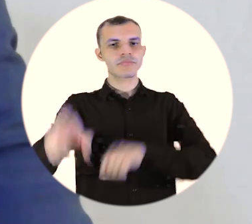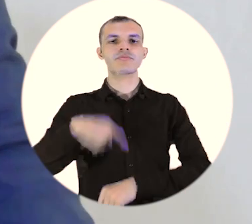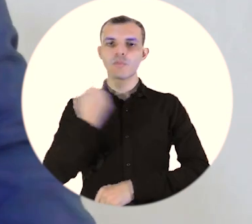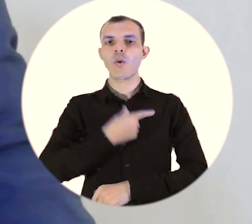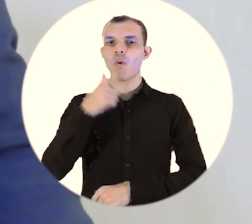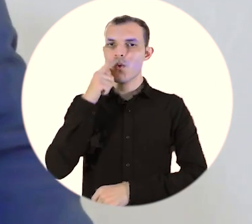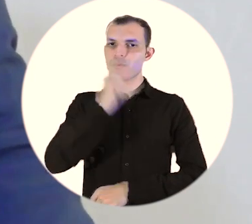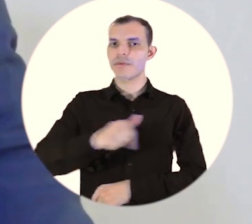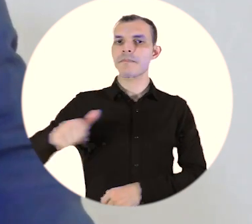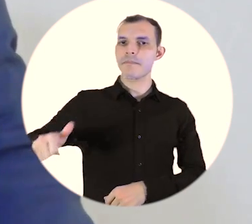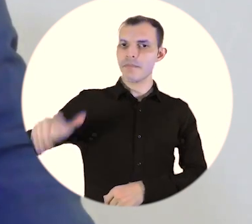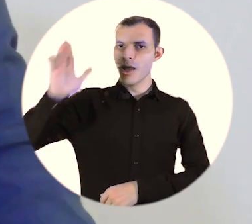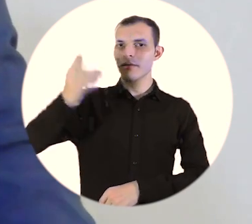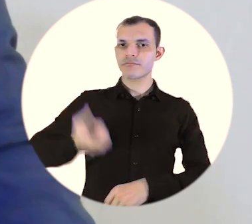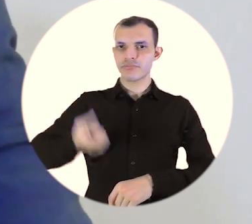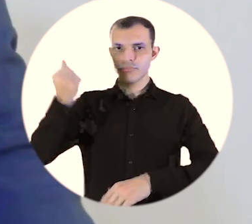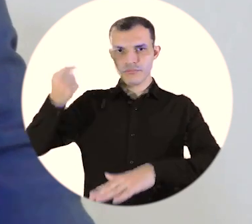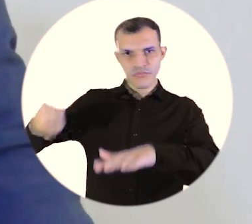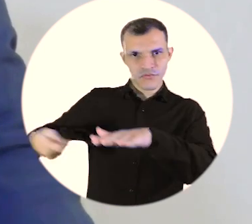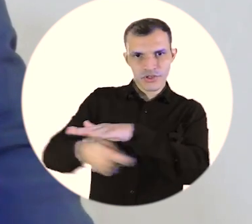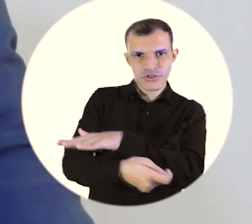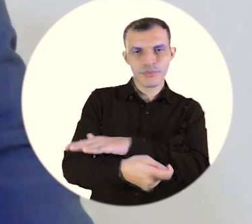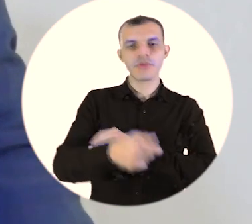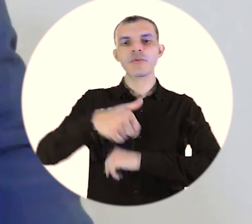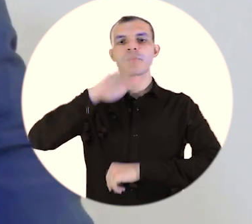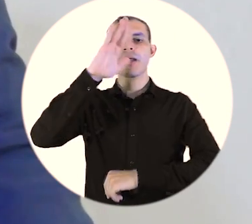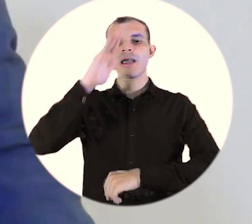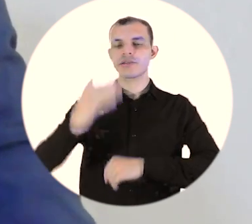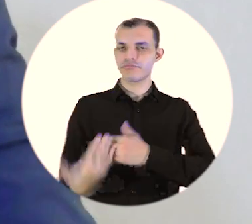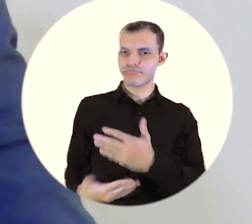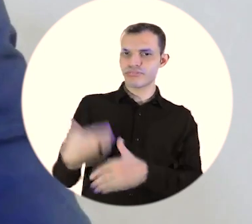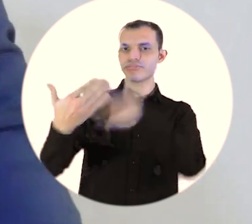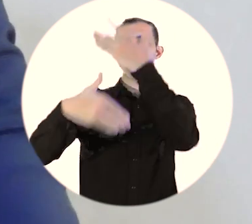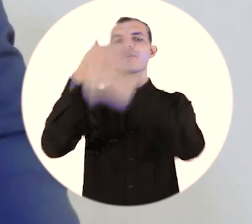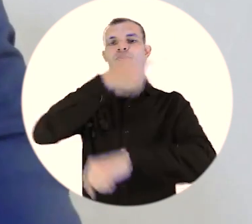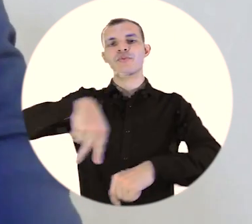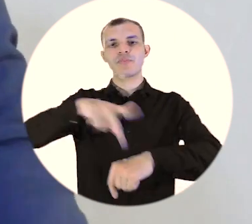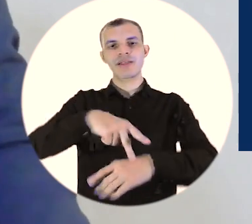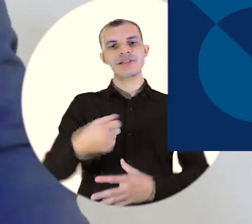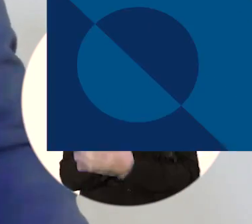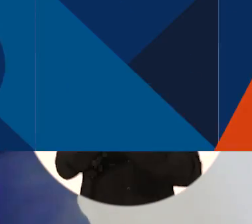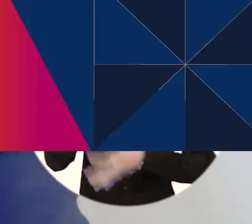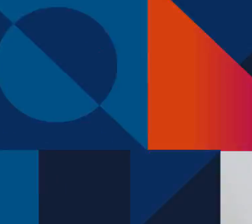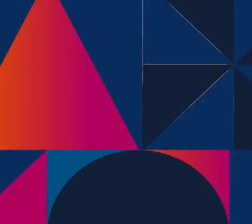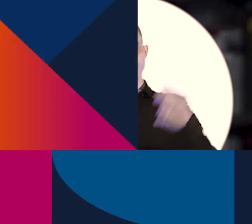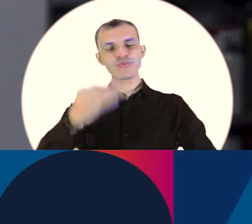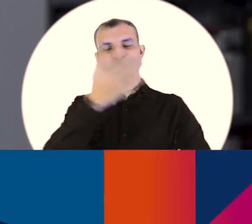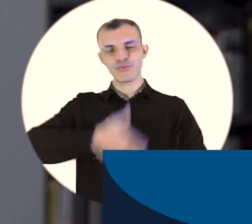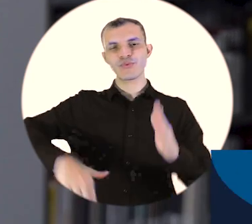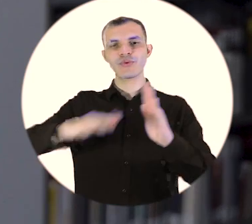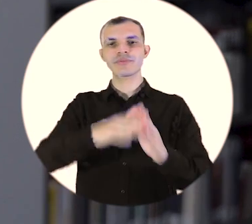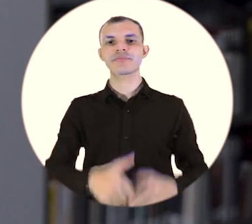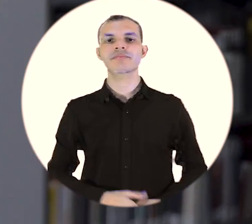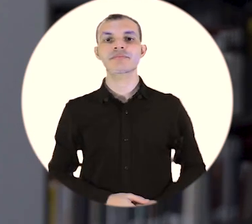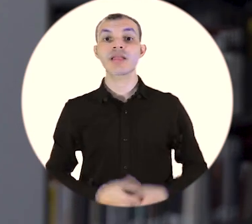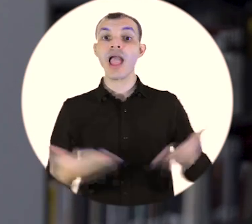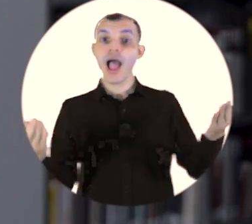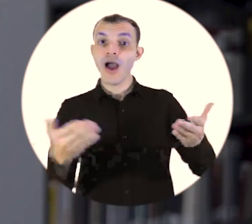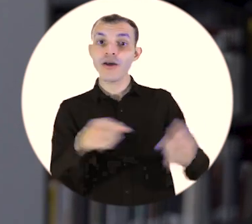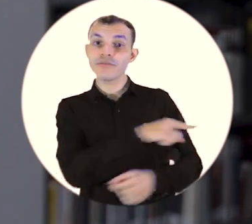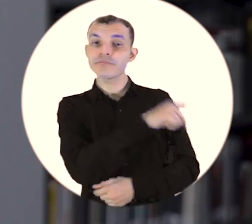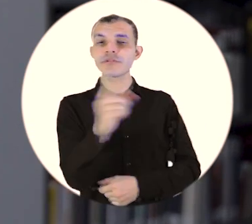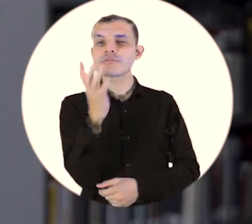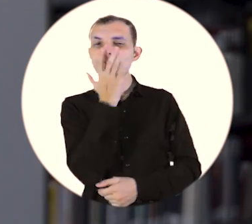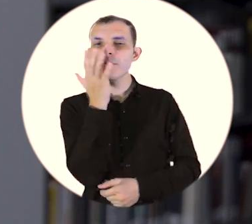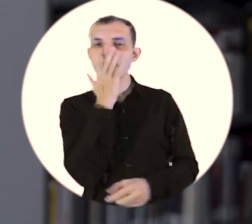que tenhamos mais investimentos, mais em desenvolvimento do país, segurança jurídica para todos. Agora você vai acompanhar